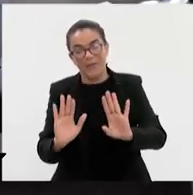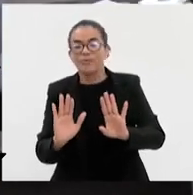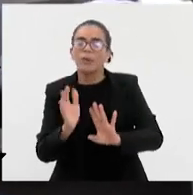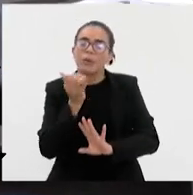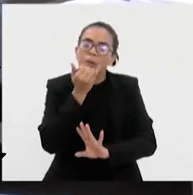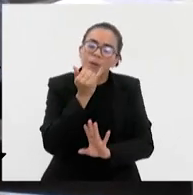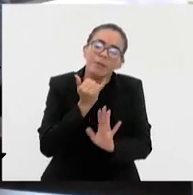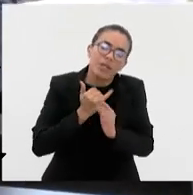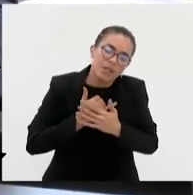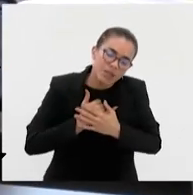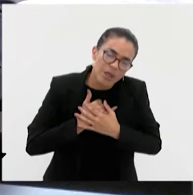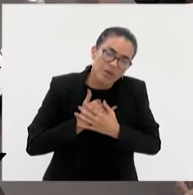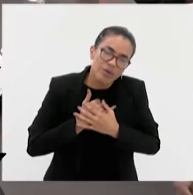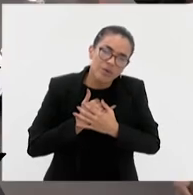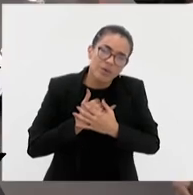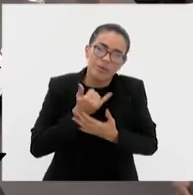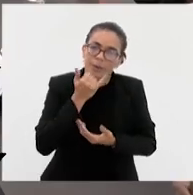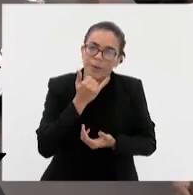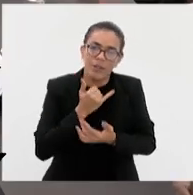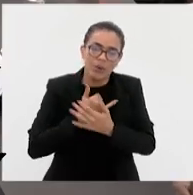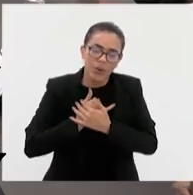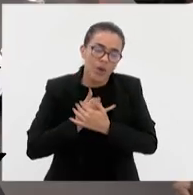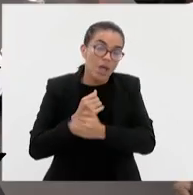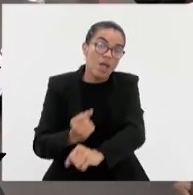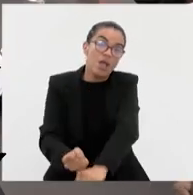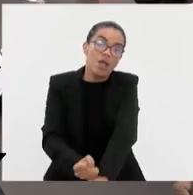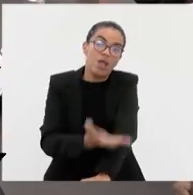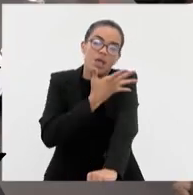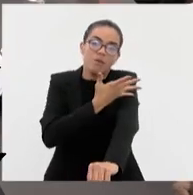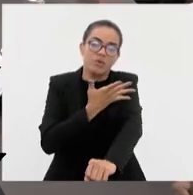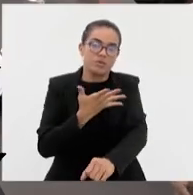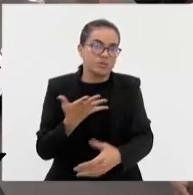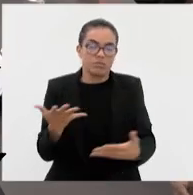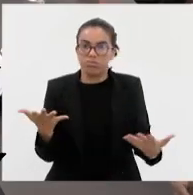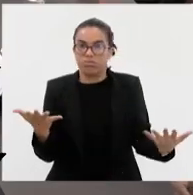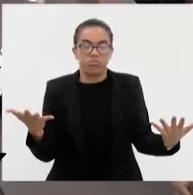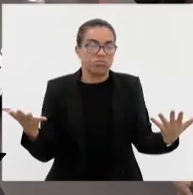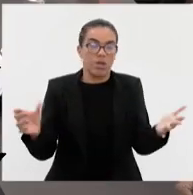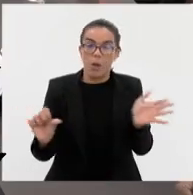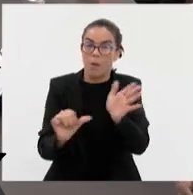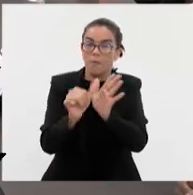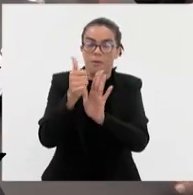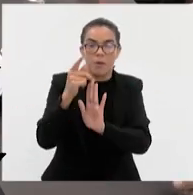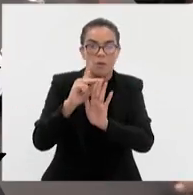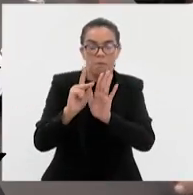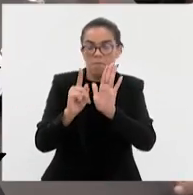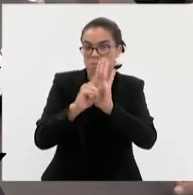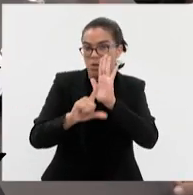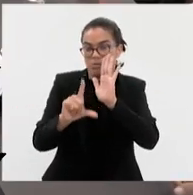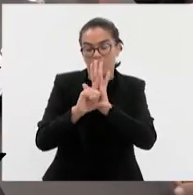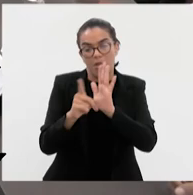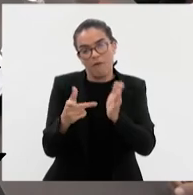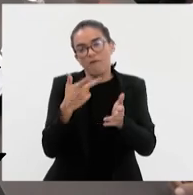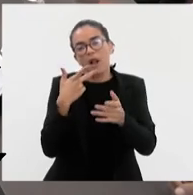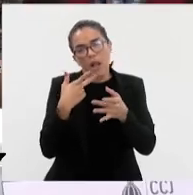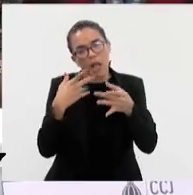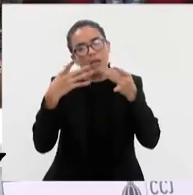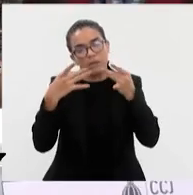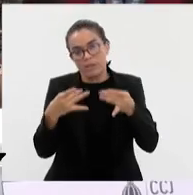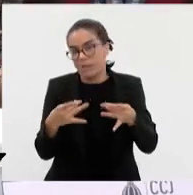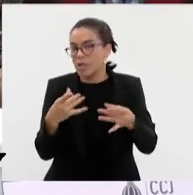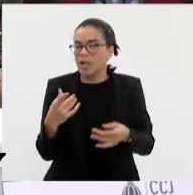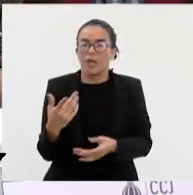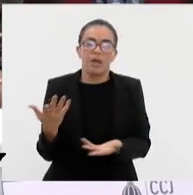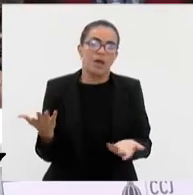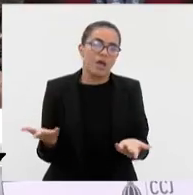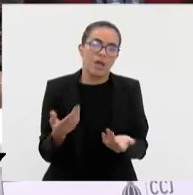se trata disso. Perdão, presidente, a emoção do assunto, porque como veio, é o primeiro projeto, e eu acho que a gente tem que falar muito do assunto, mas eu não podia deixar